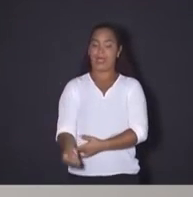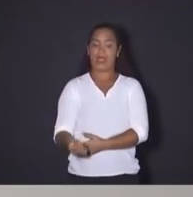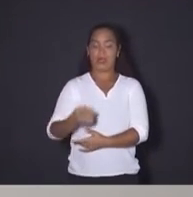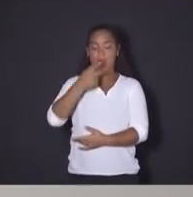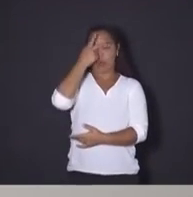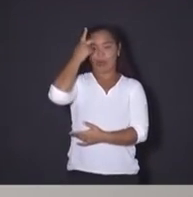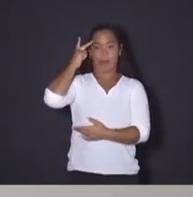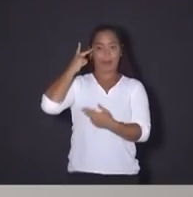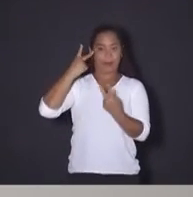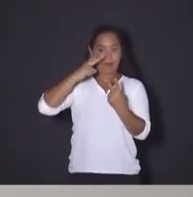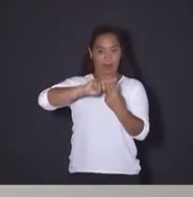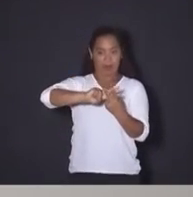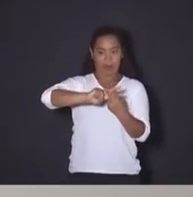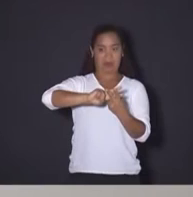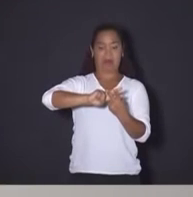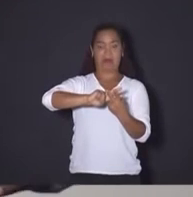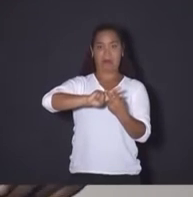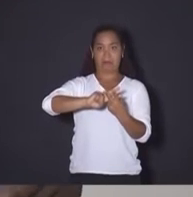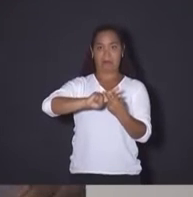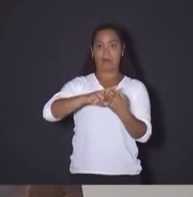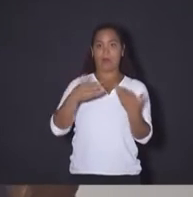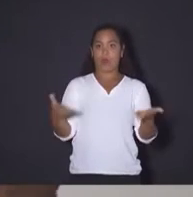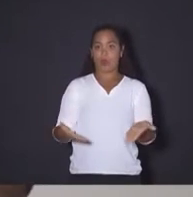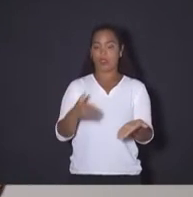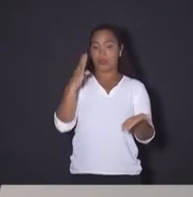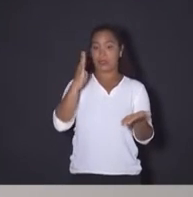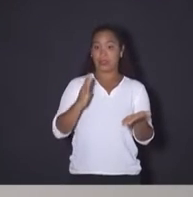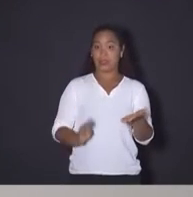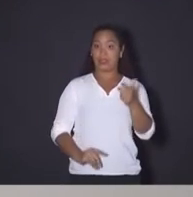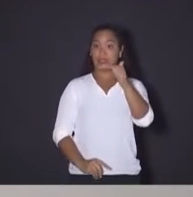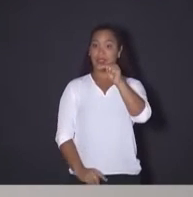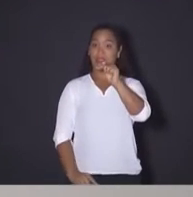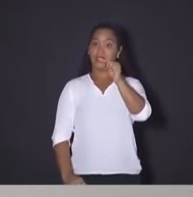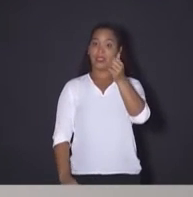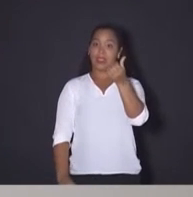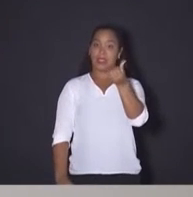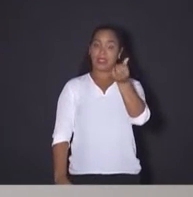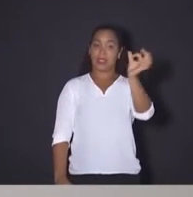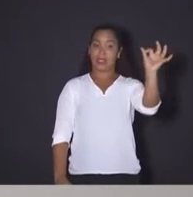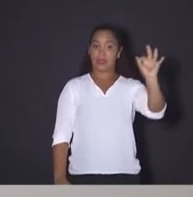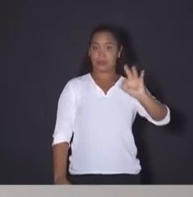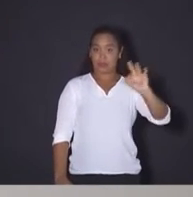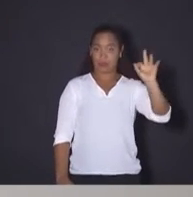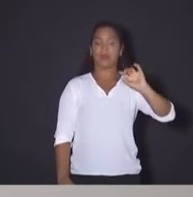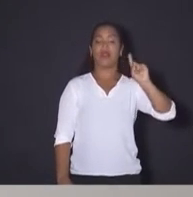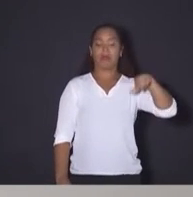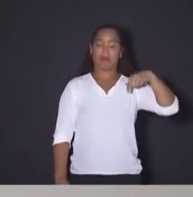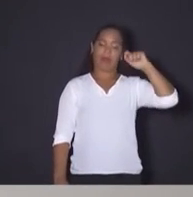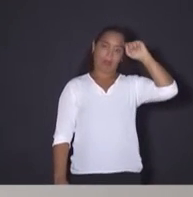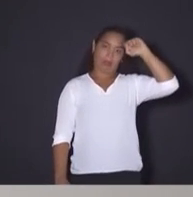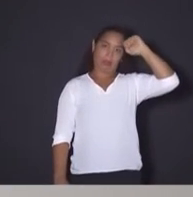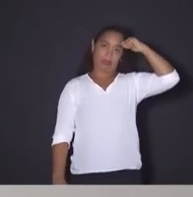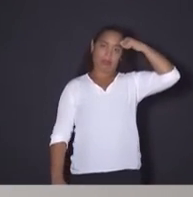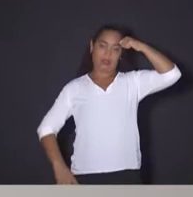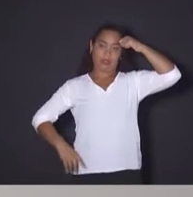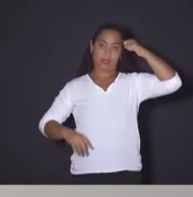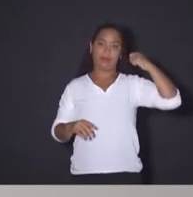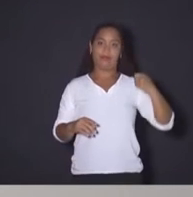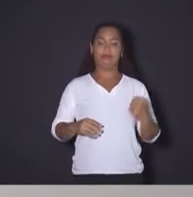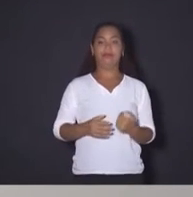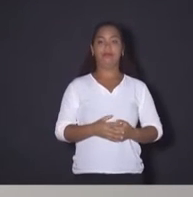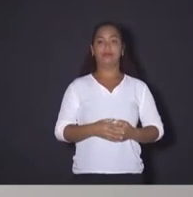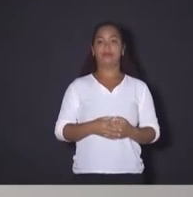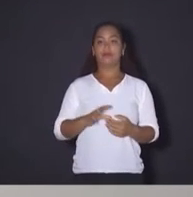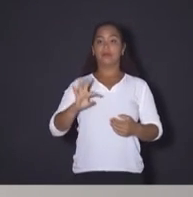é basta dizer que 76 por cento dessas pessoas são negras em que pese é